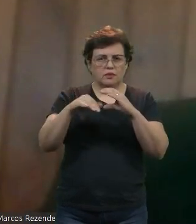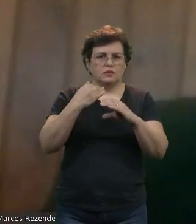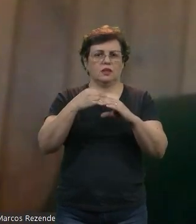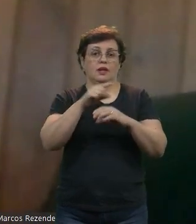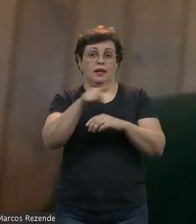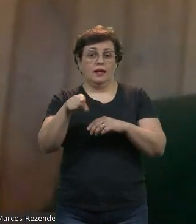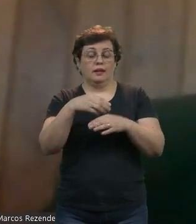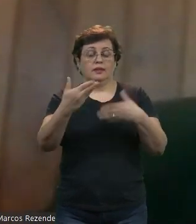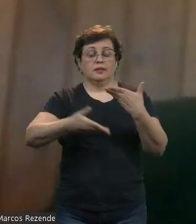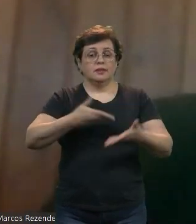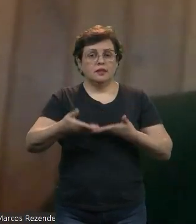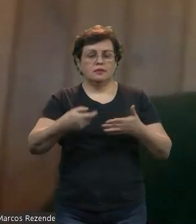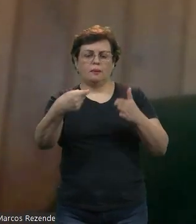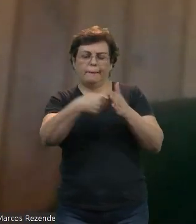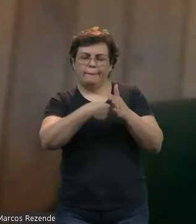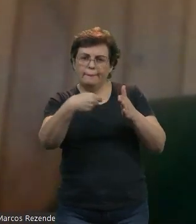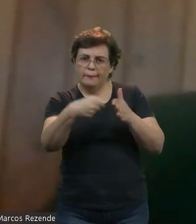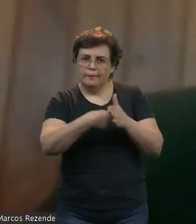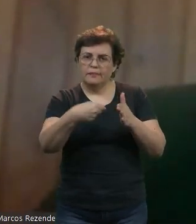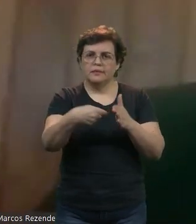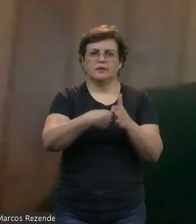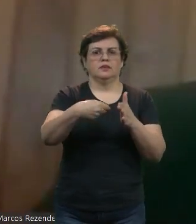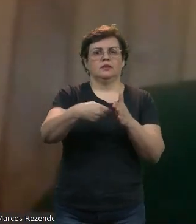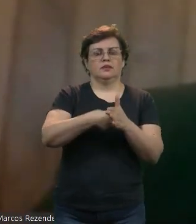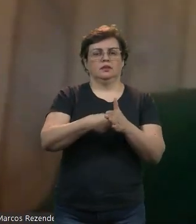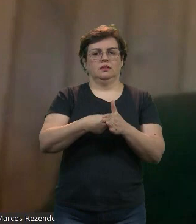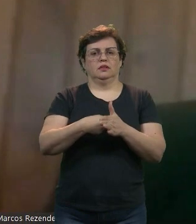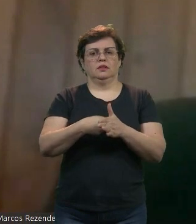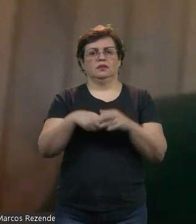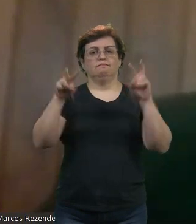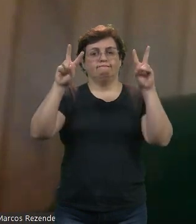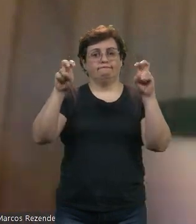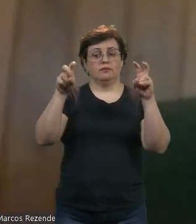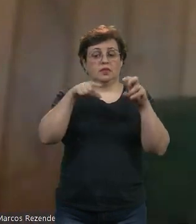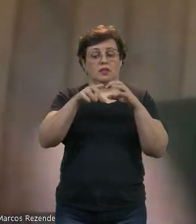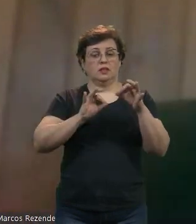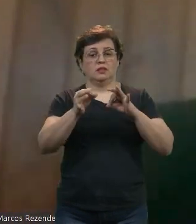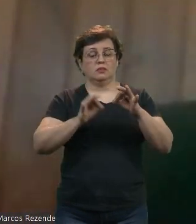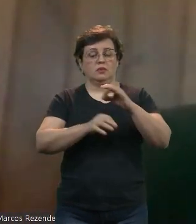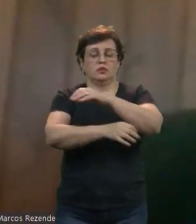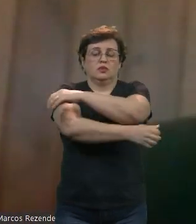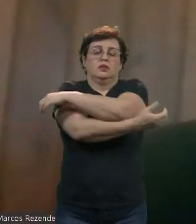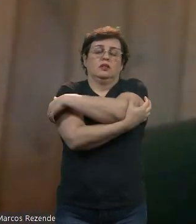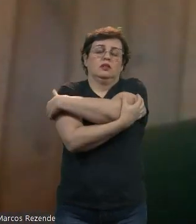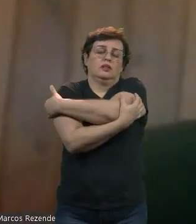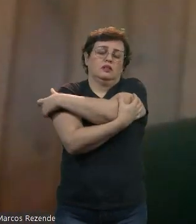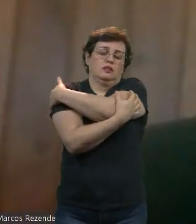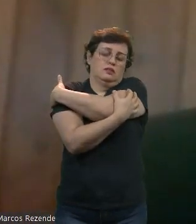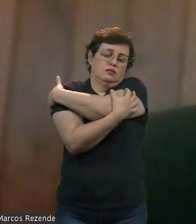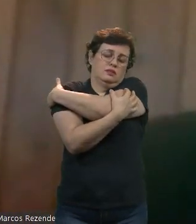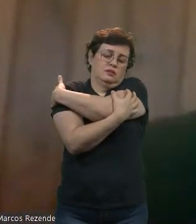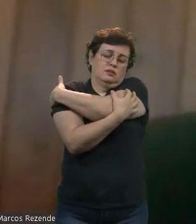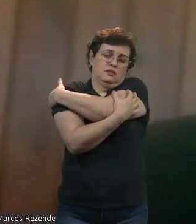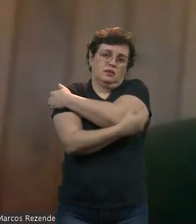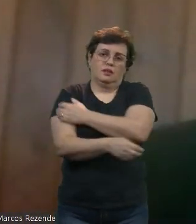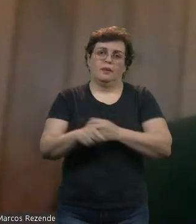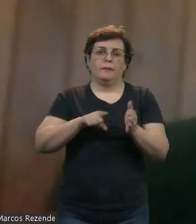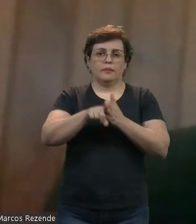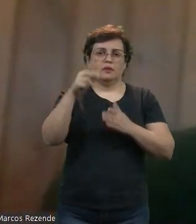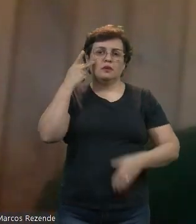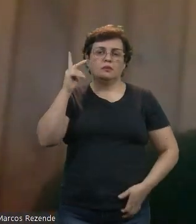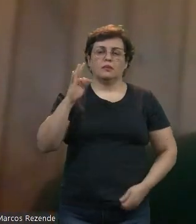esses servidores me questionando, me perguntando em relação a esse projeto, perguntaram para todos os senhores vereadores. Eu dizia a eles,